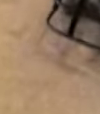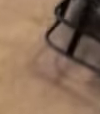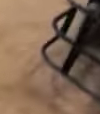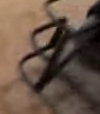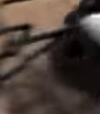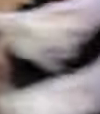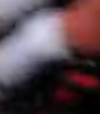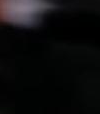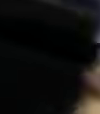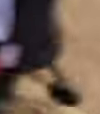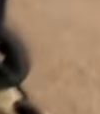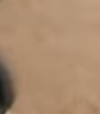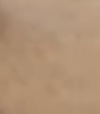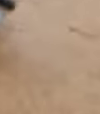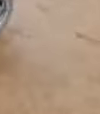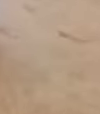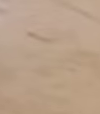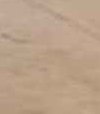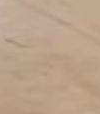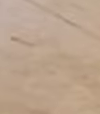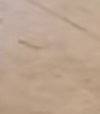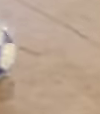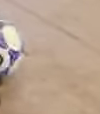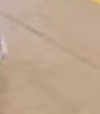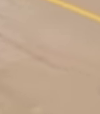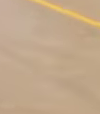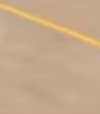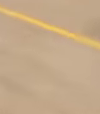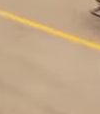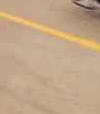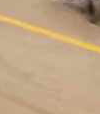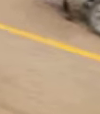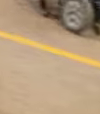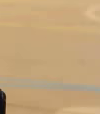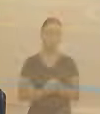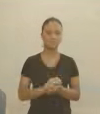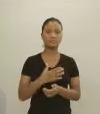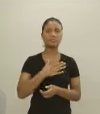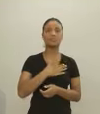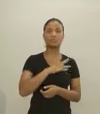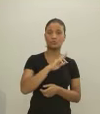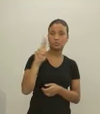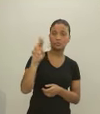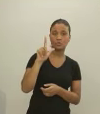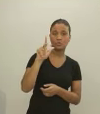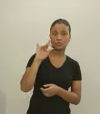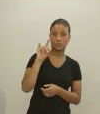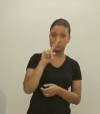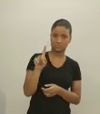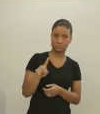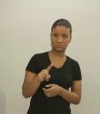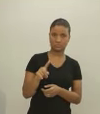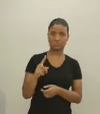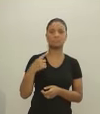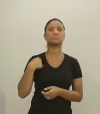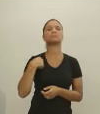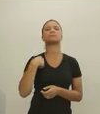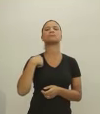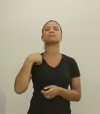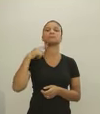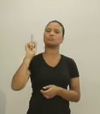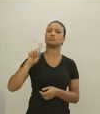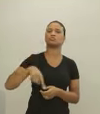o outro e Toma Posse dela mais uma vez impedindo que a bola saia da quadra Eu sou